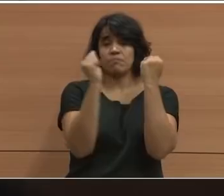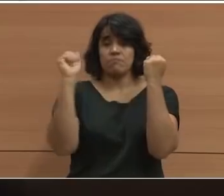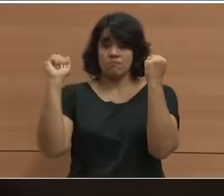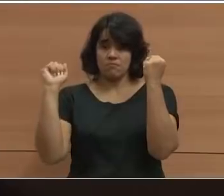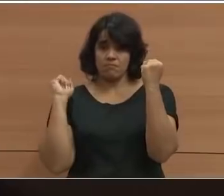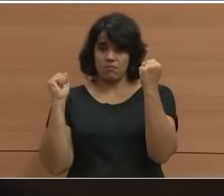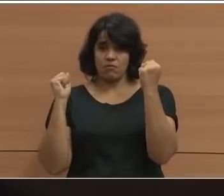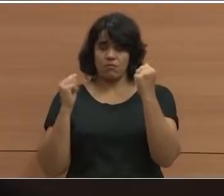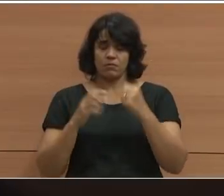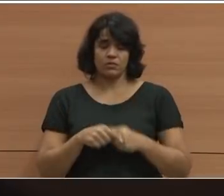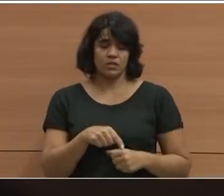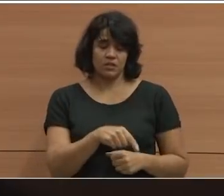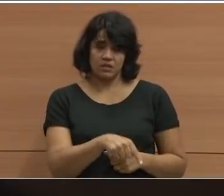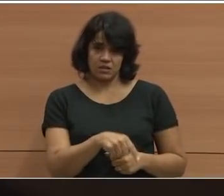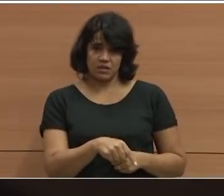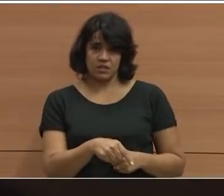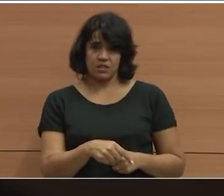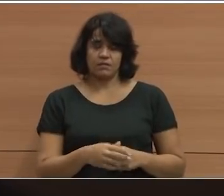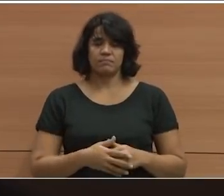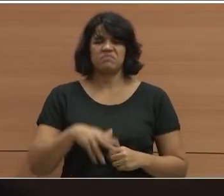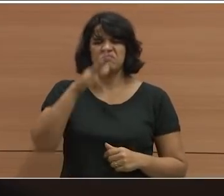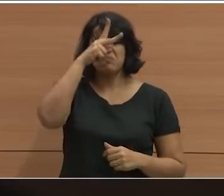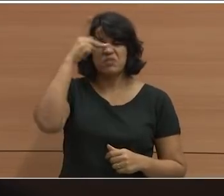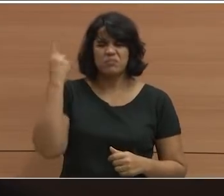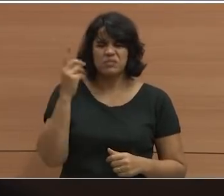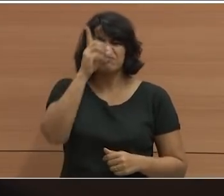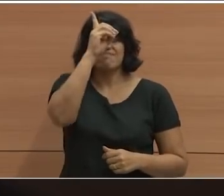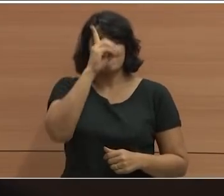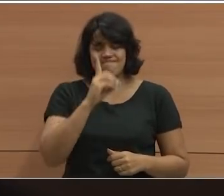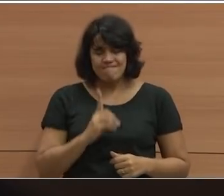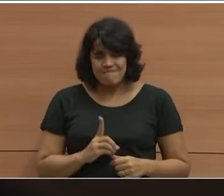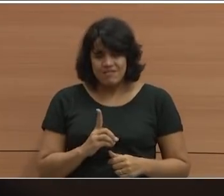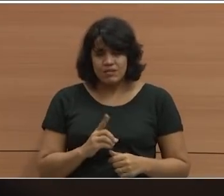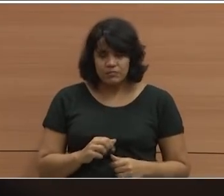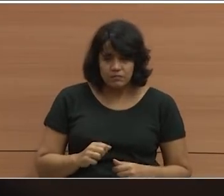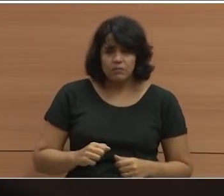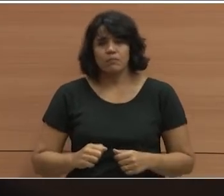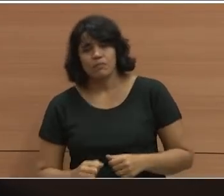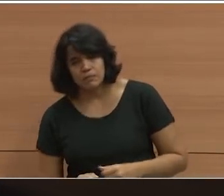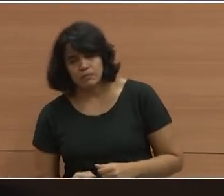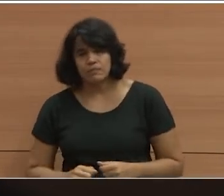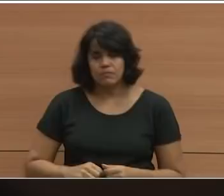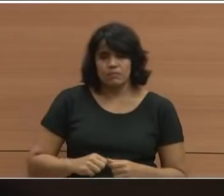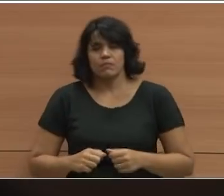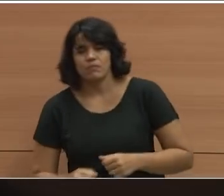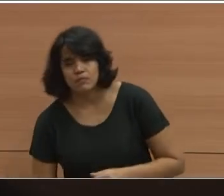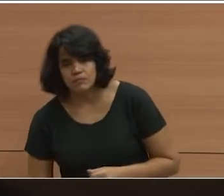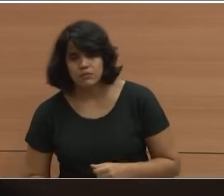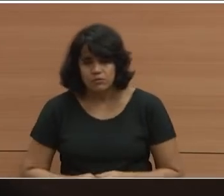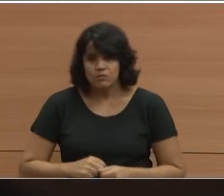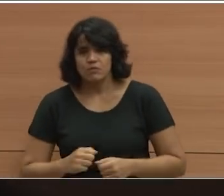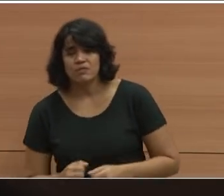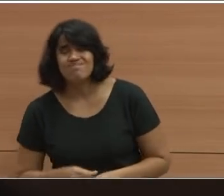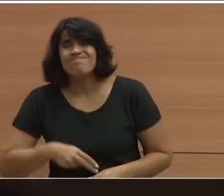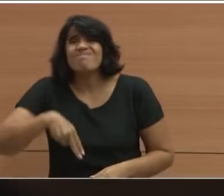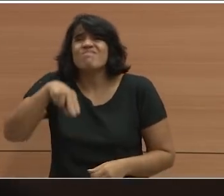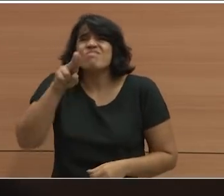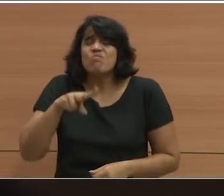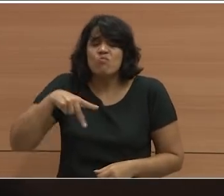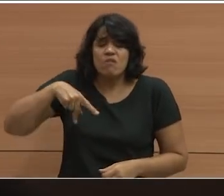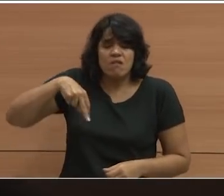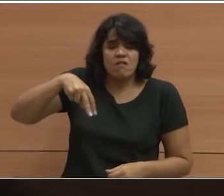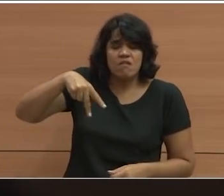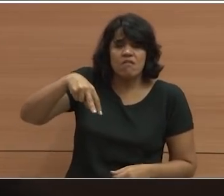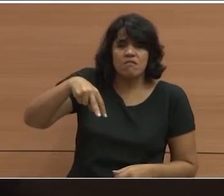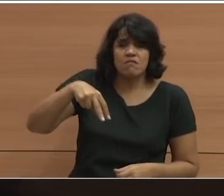Irmãos, esse homem era coxo de nascença, quer dizer, nasceu assim, nunca andou. Nunca andou.